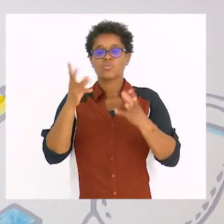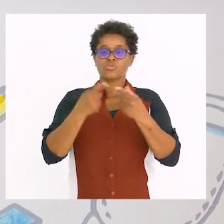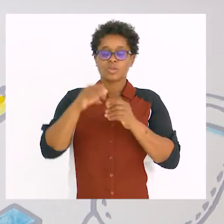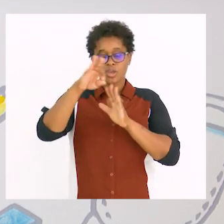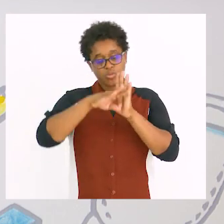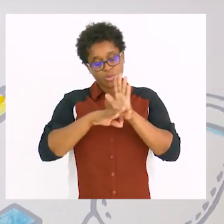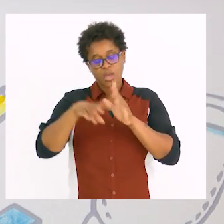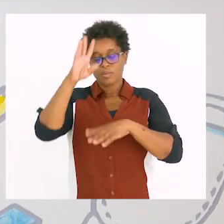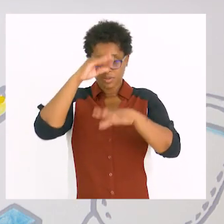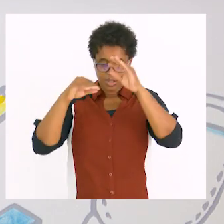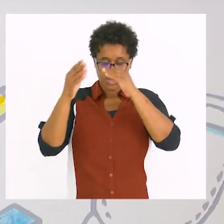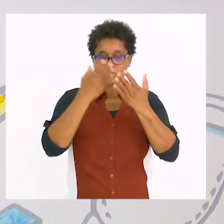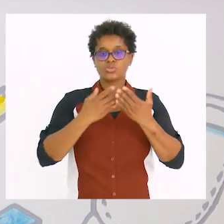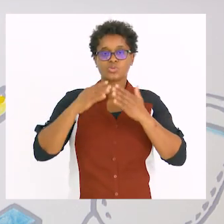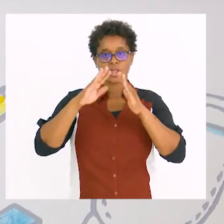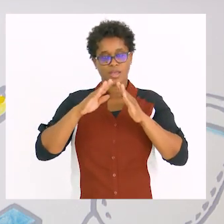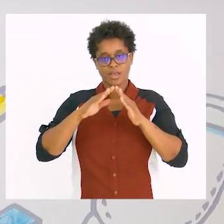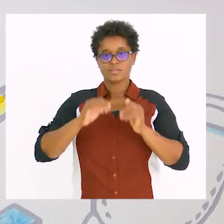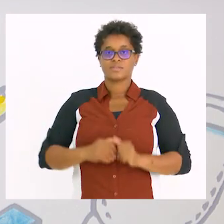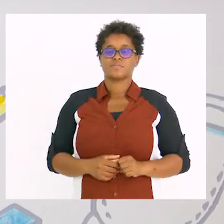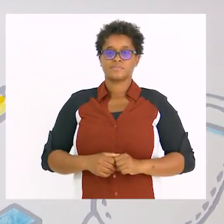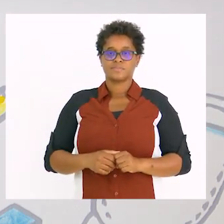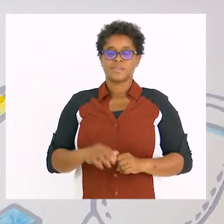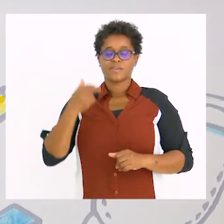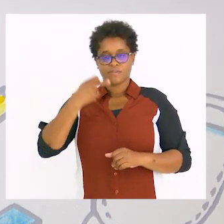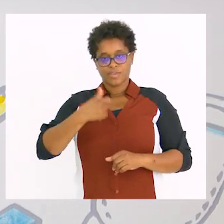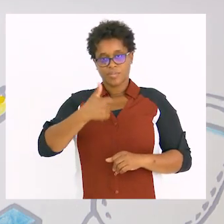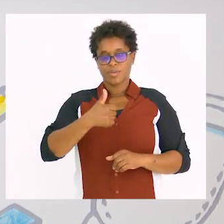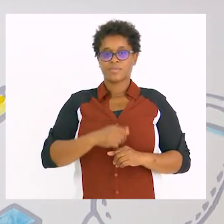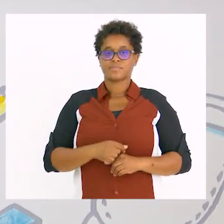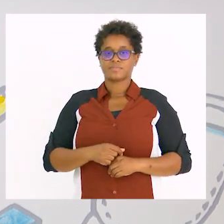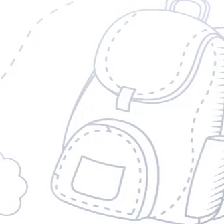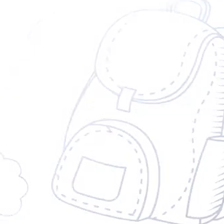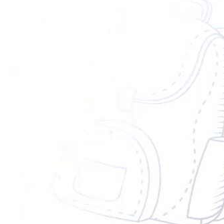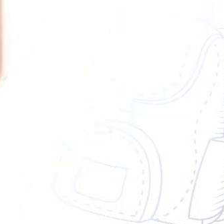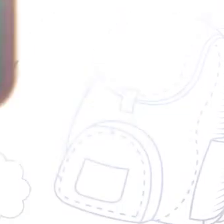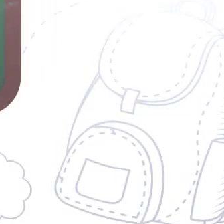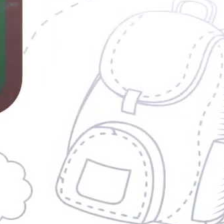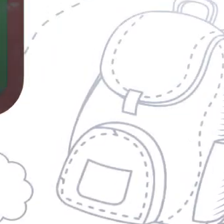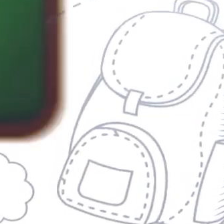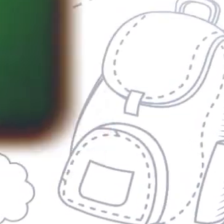economia no programa Aprender e Estudar em Casa. Fiquem bem!